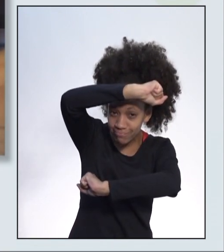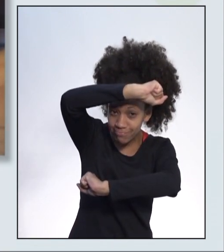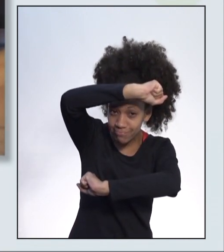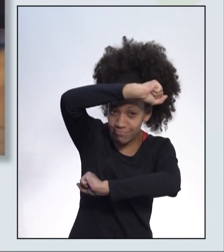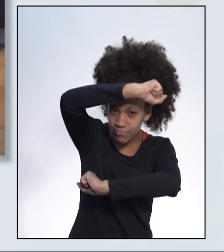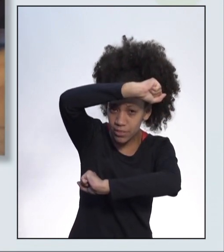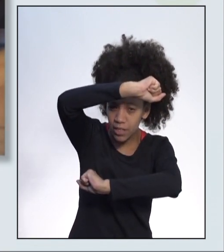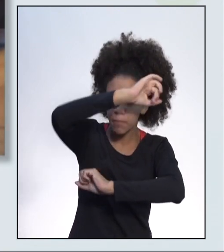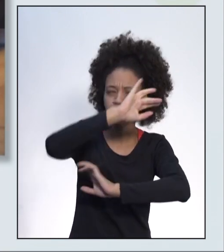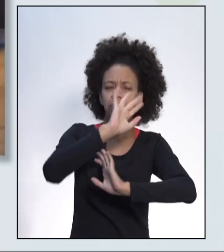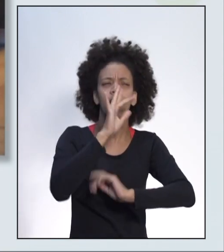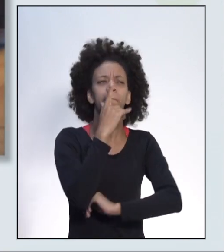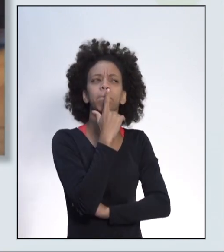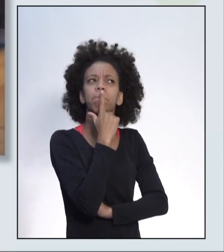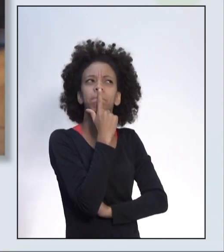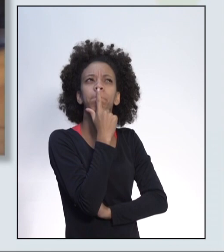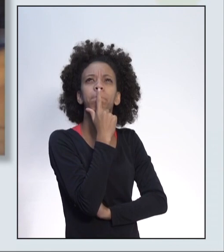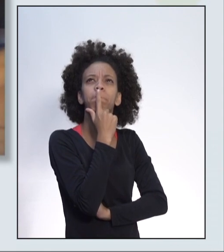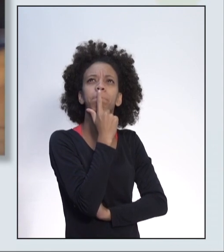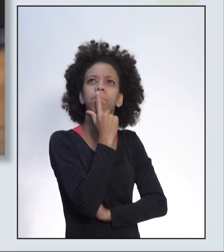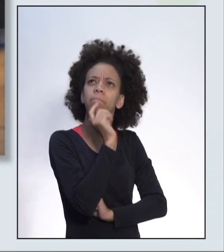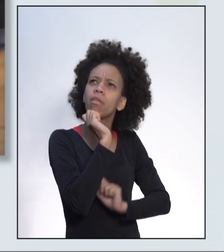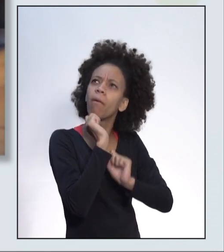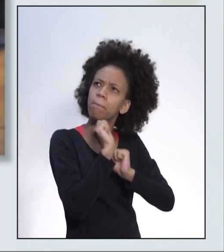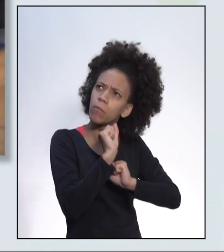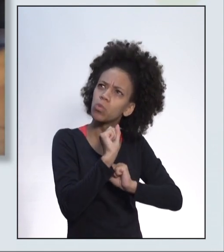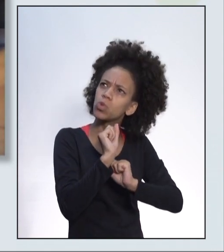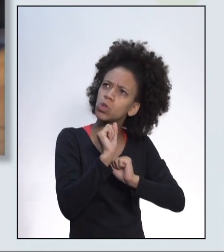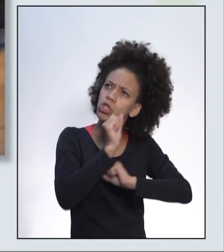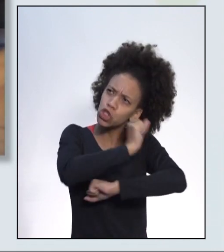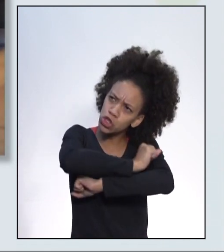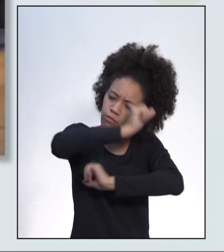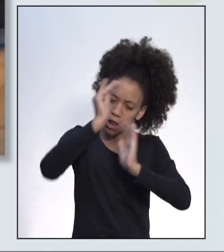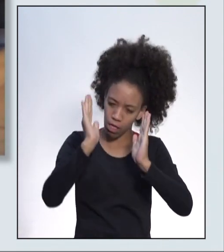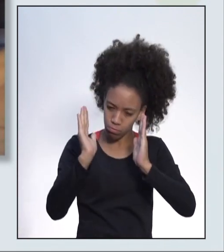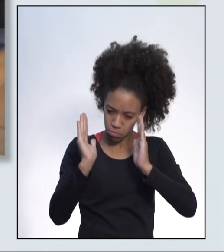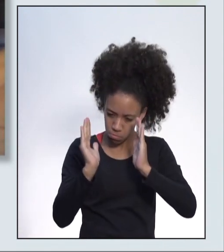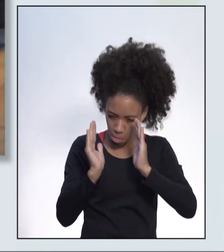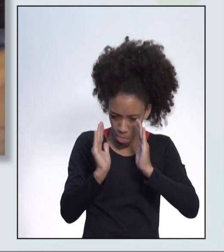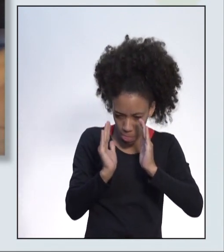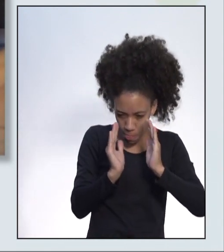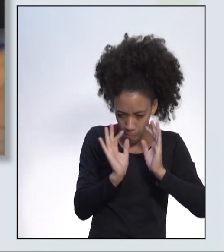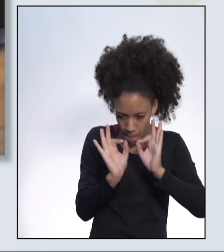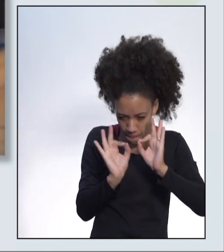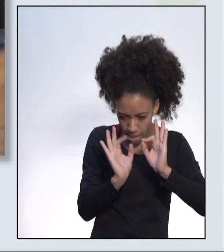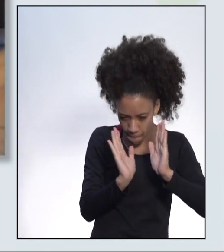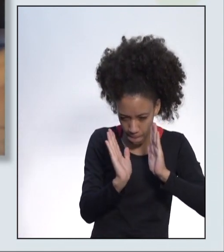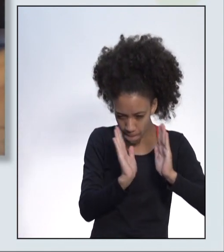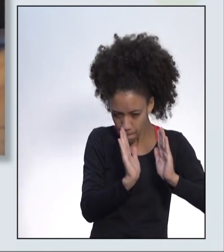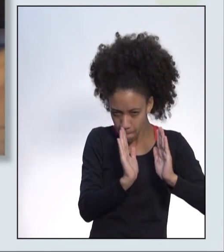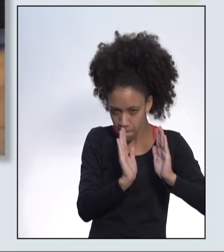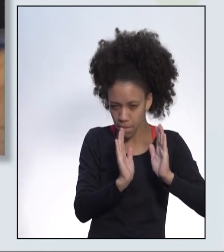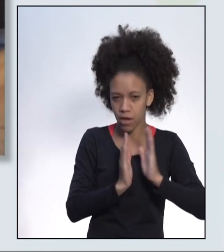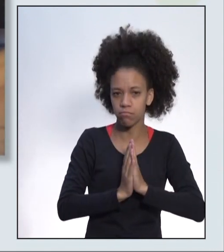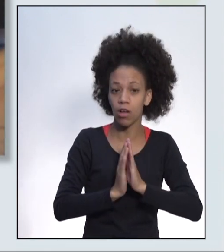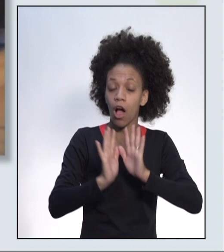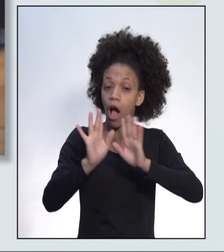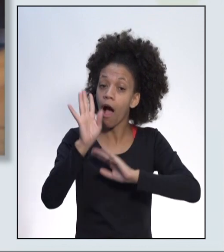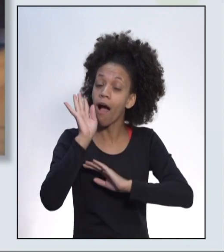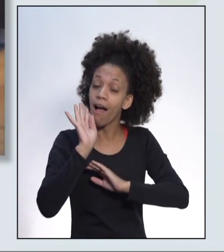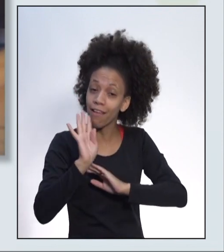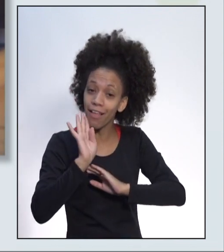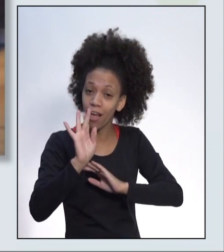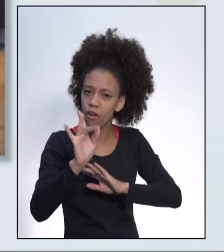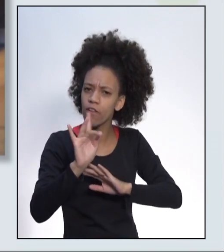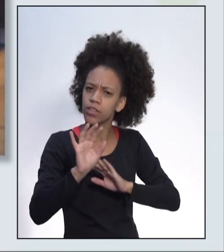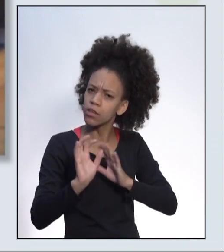Tô pensando aqui, né? Podia ter colocado essa janela no centro. Eu vou fazer isso. Ó. E é isso, gente. Isso aqui é uma coisa bem legal. É assim que vocês